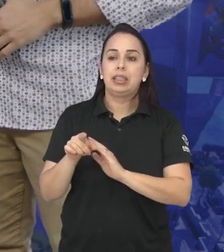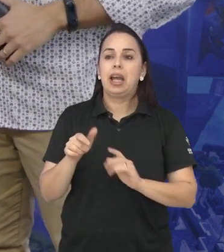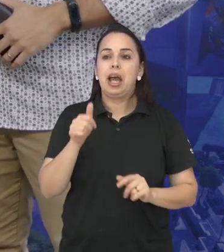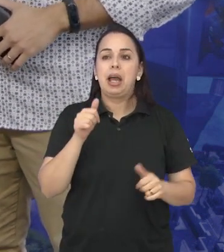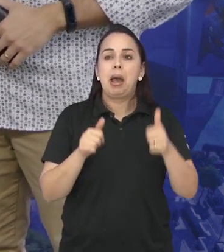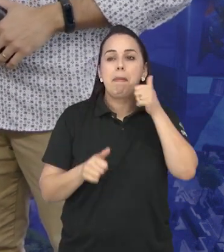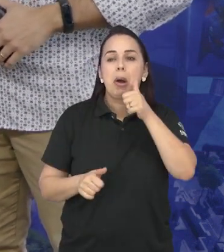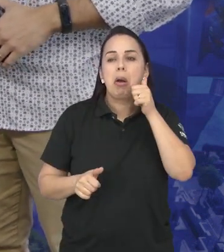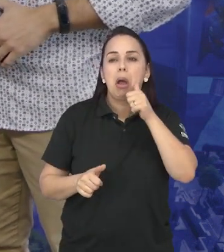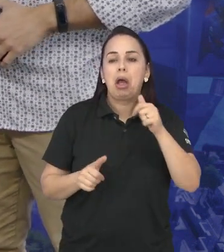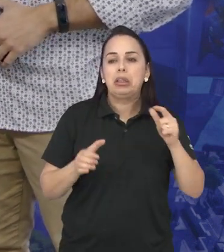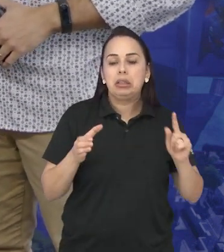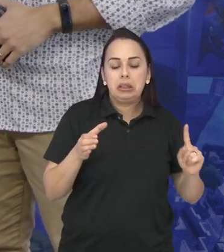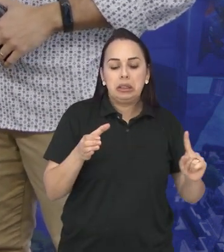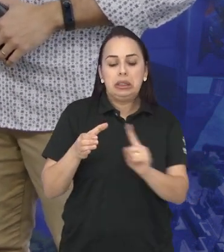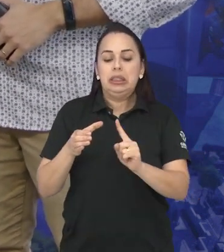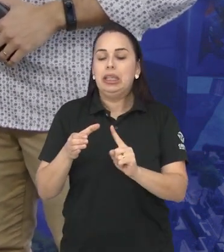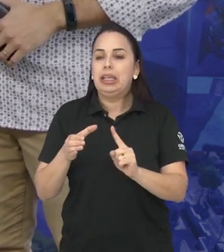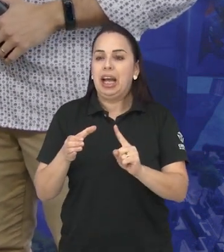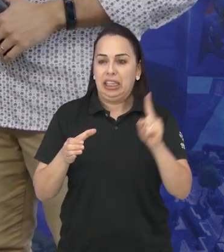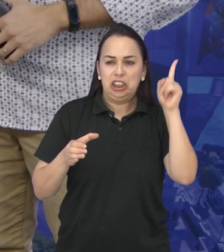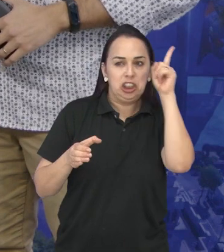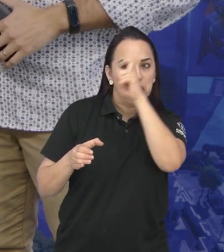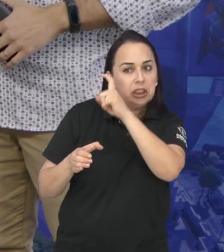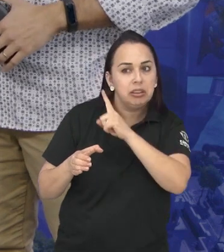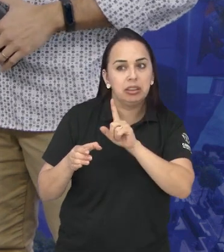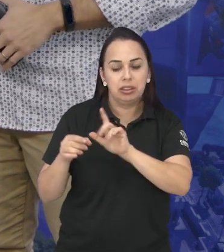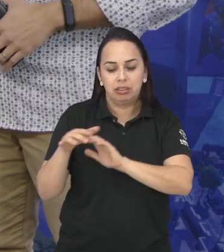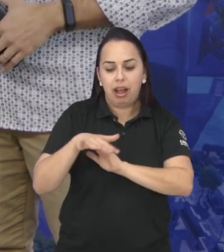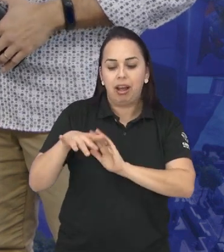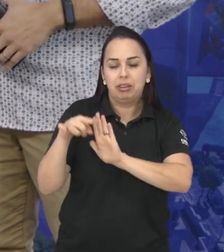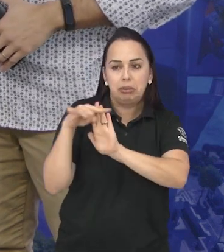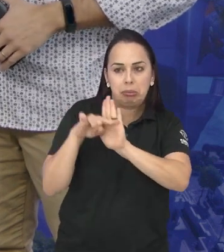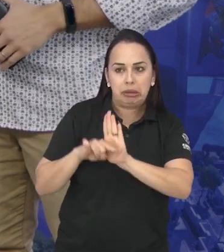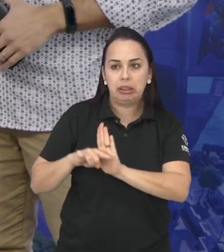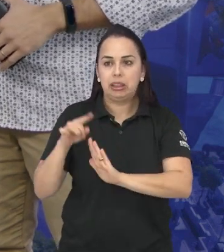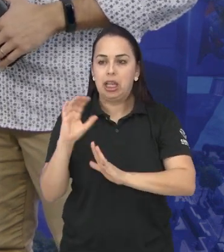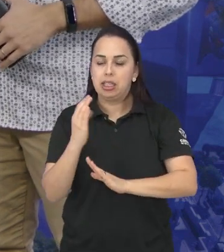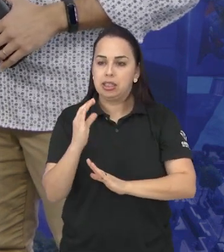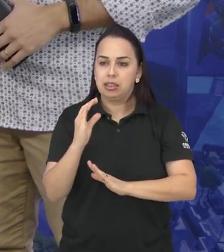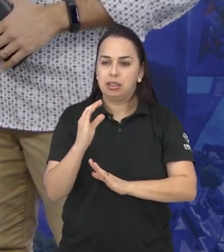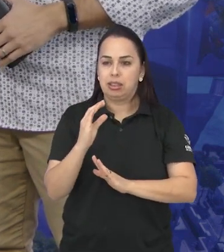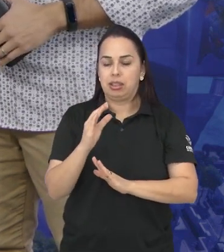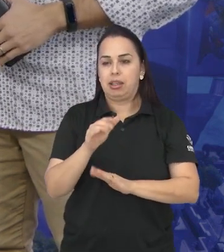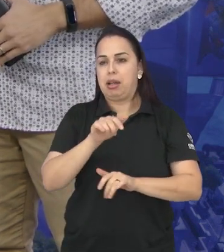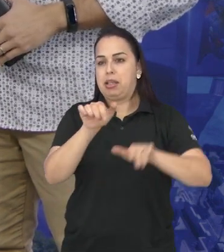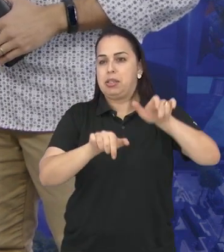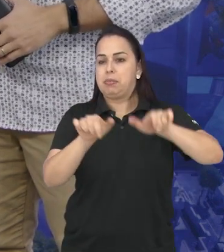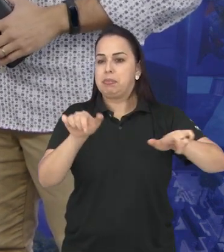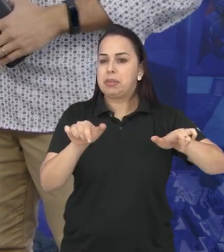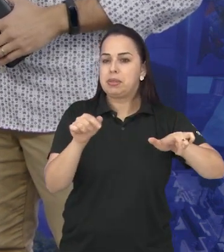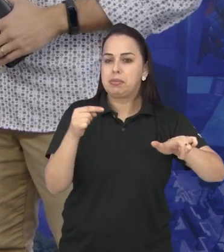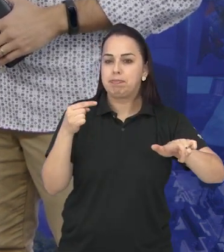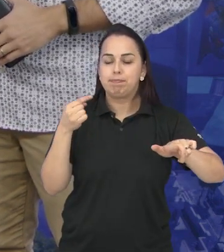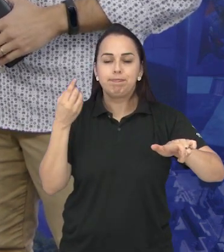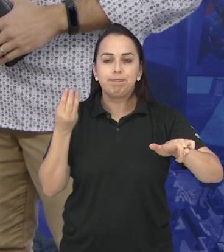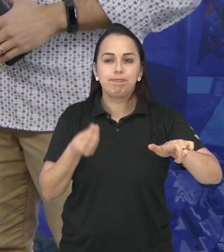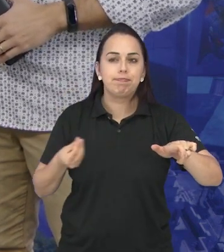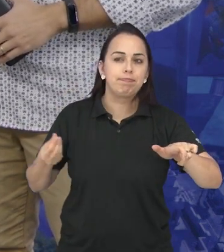mulheres acabam enfrentando, né, no meio de pesquisa e ciência. Eu acho que para muita gente